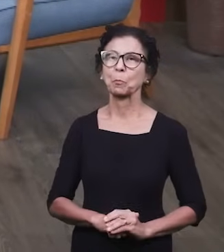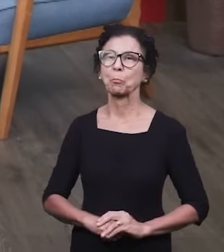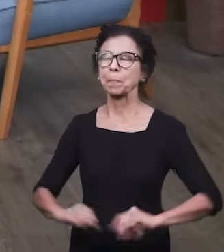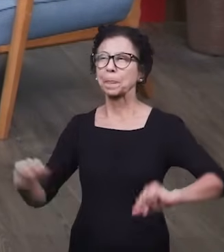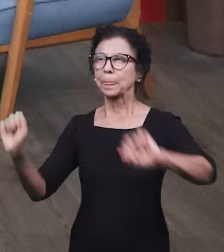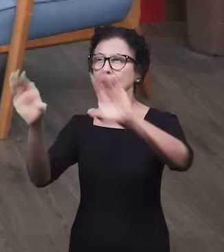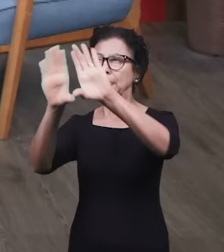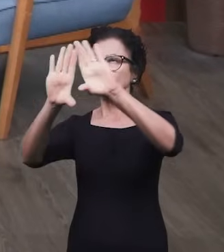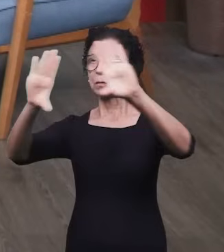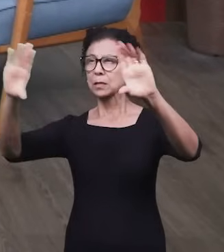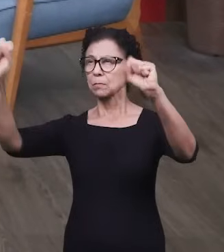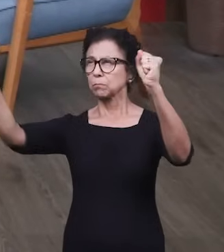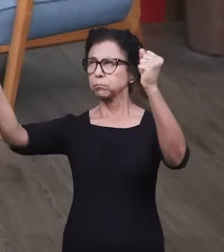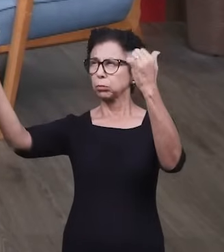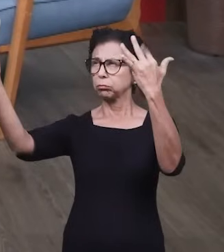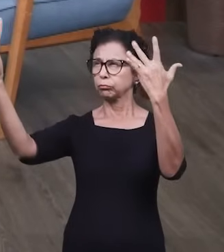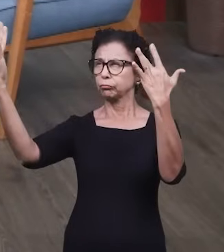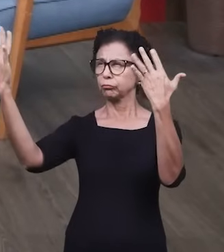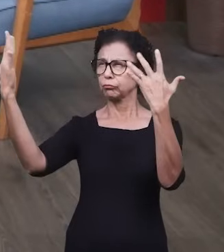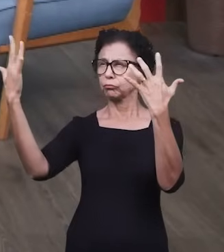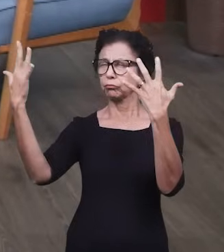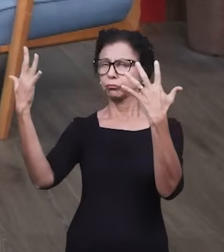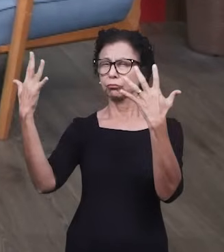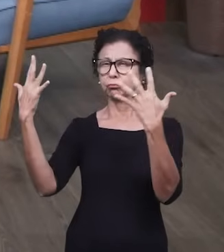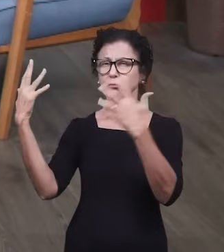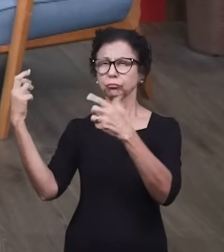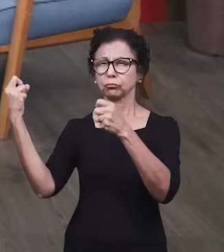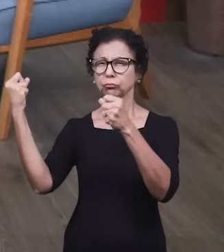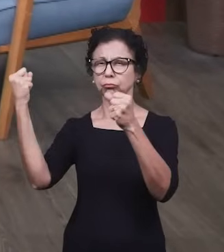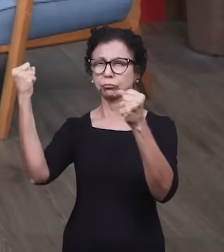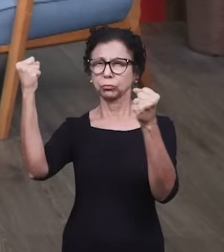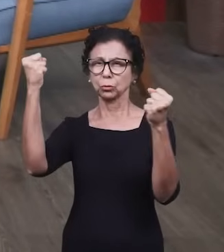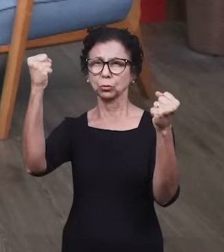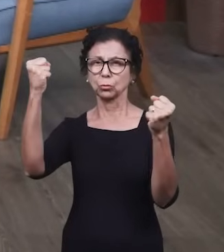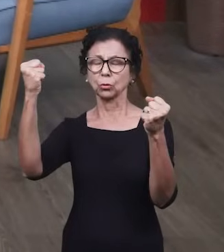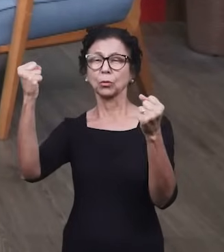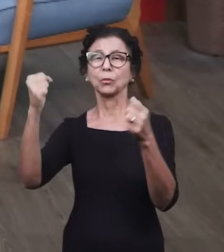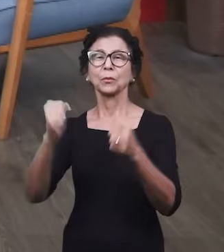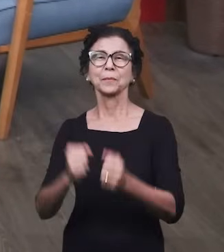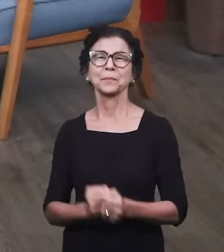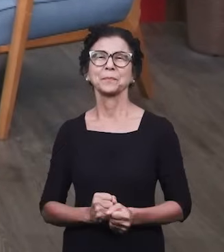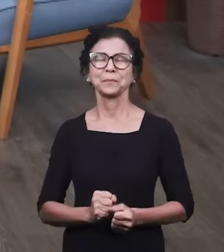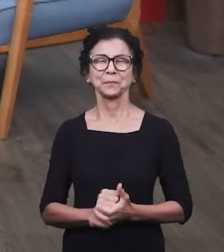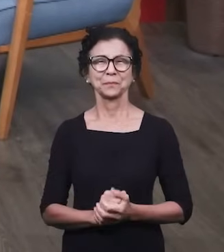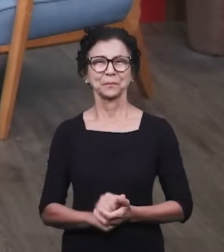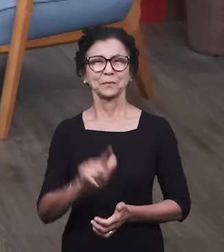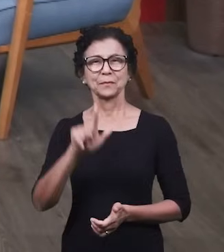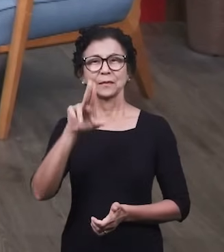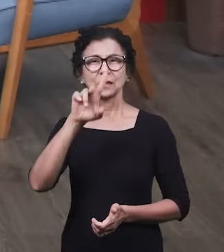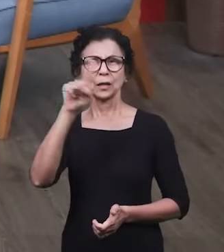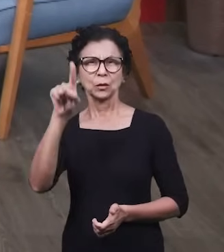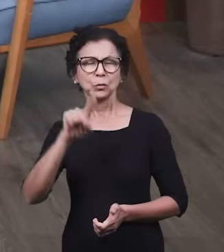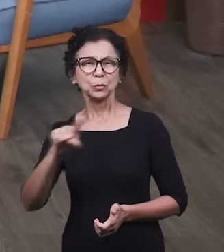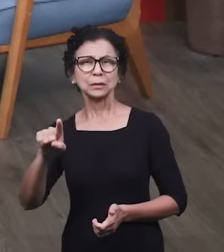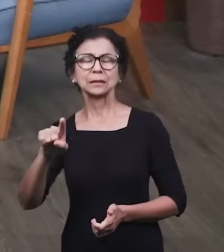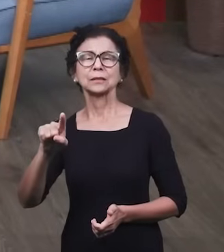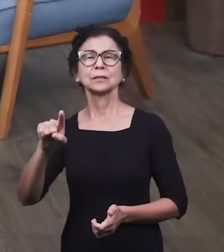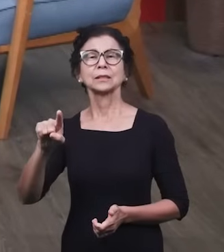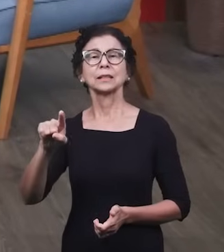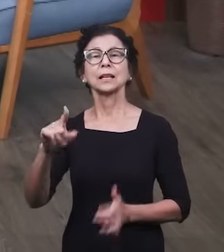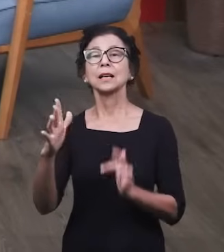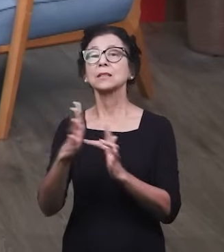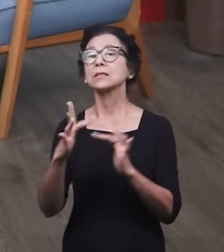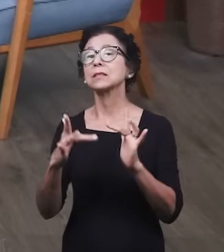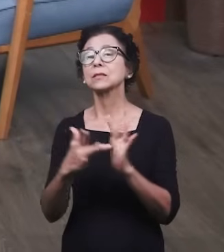A luz do céu, ele cai por terra e ouve a voz. Essa luz é Jesus se revelando e quer se